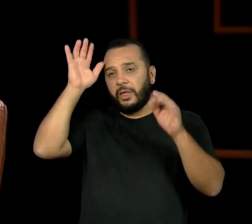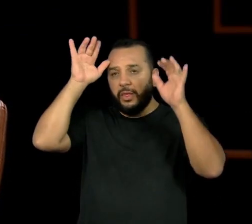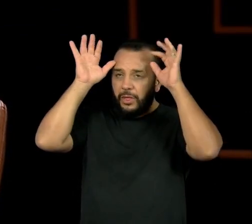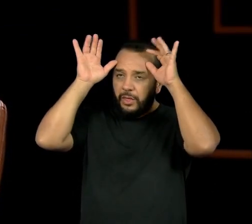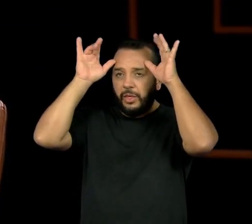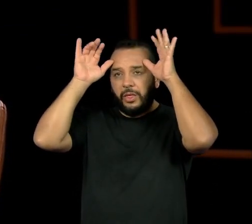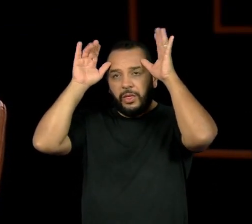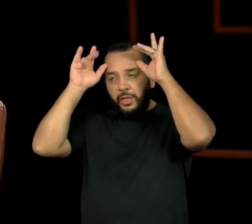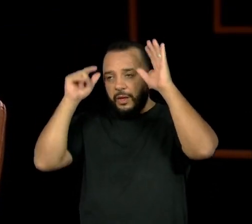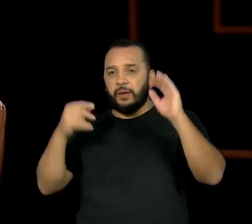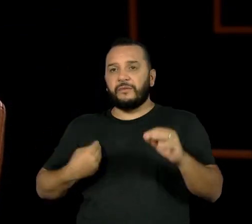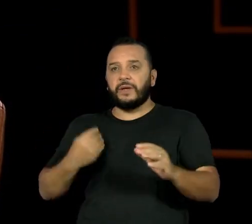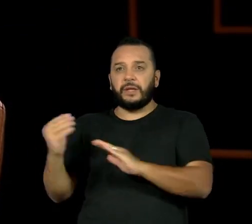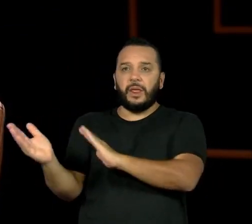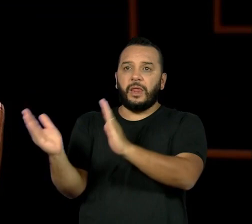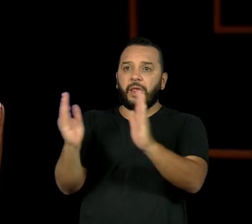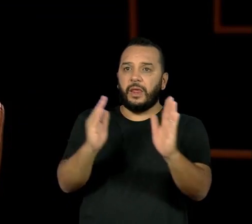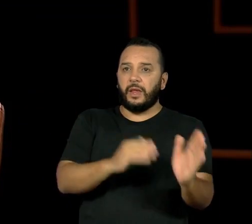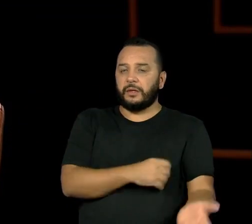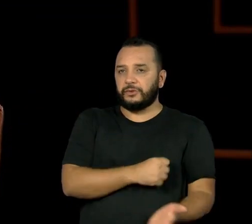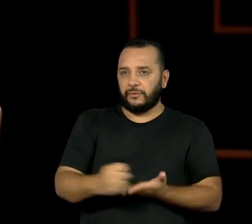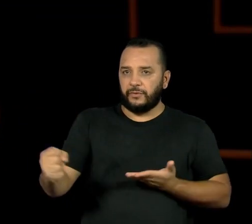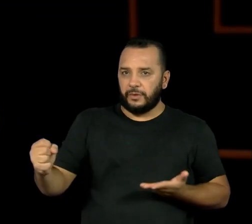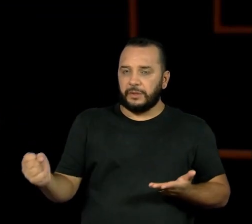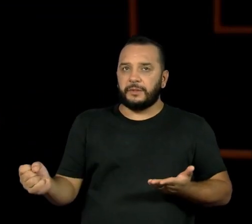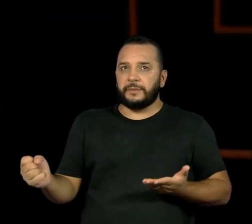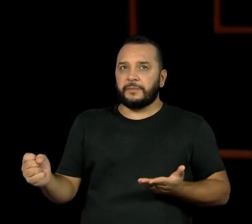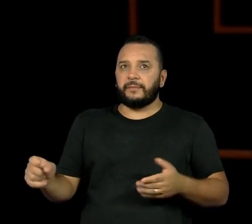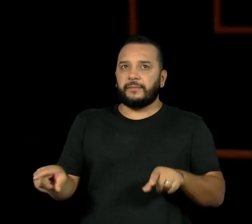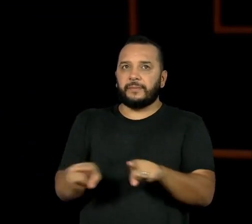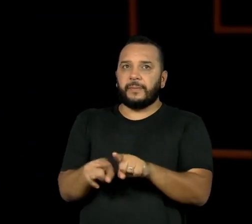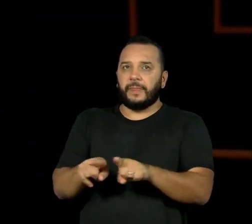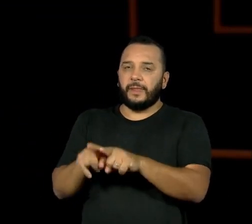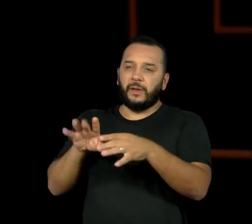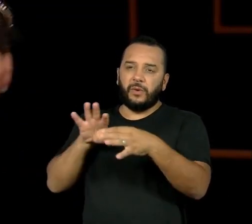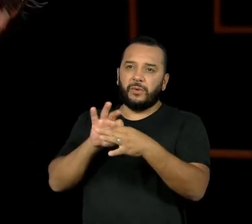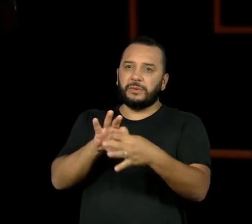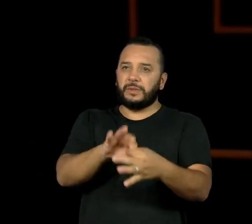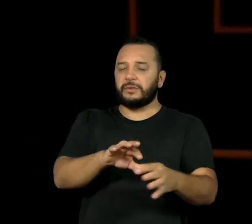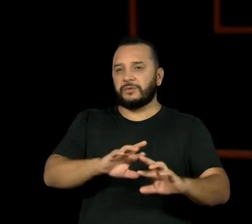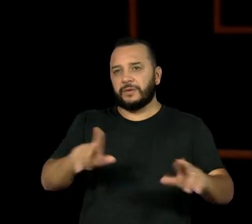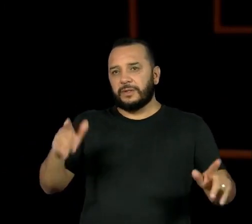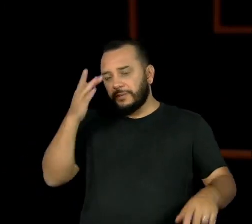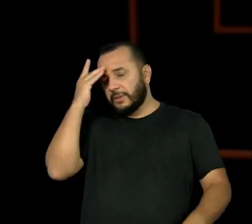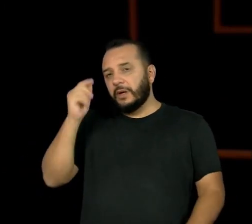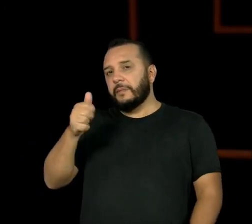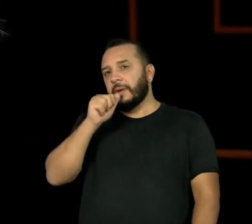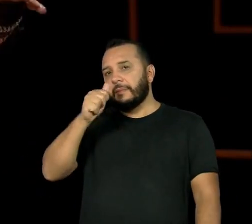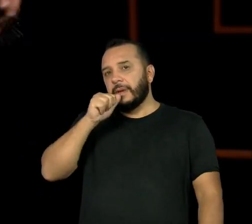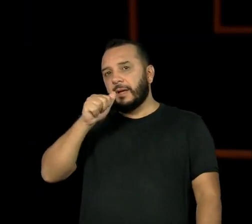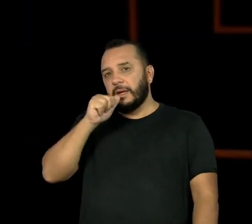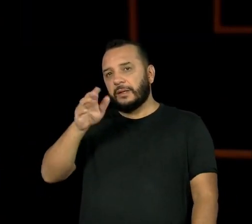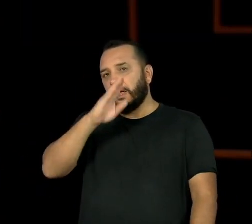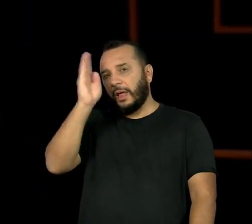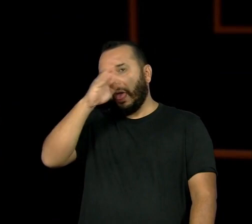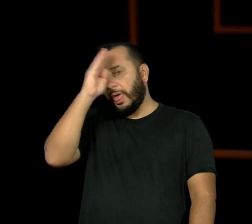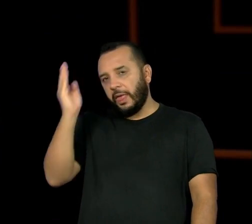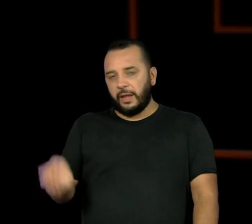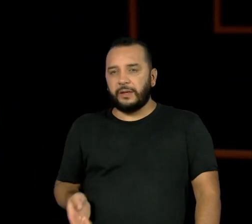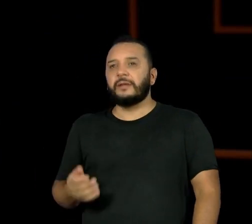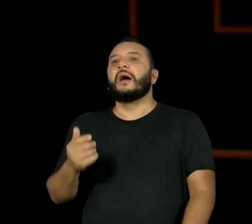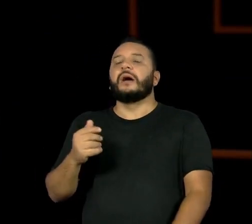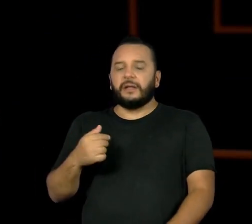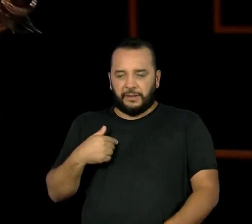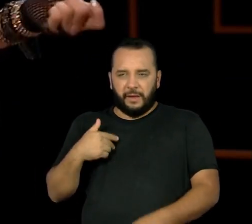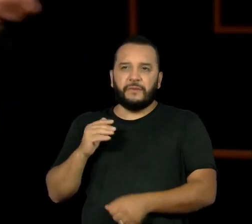era. Saca? Então, tipo assim, os contextos são diferentes. Quem estiver bebendo até cair, tá ferrado. Quem estiver cheirando, vai se